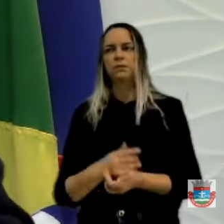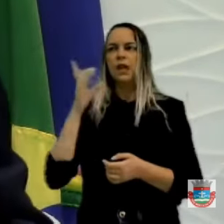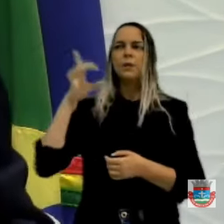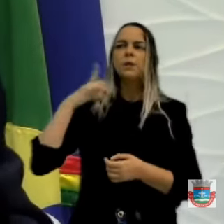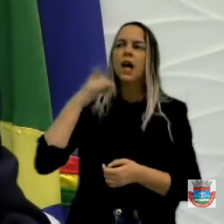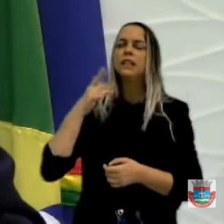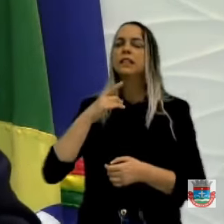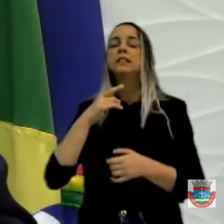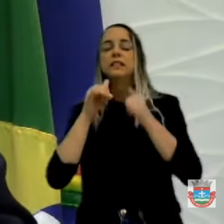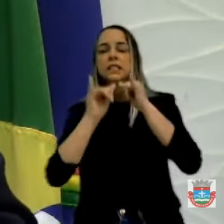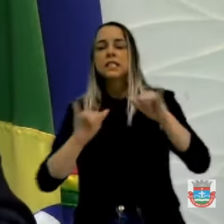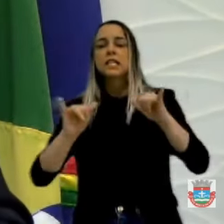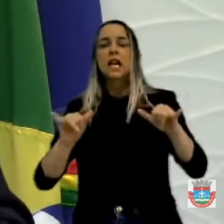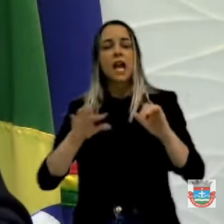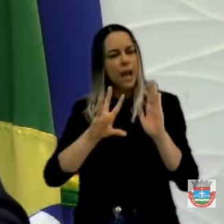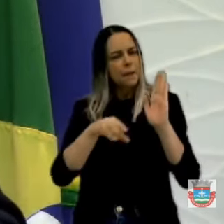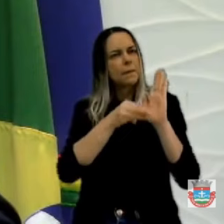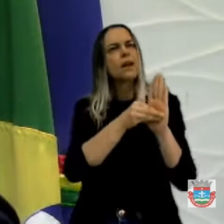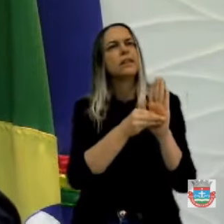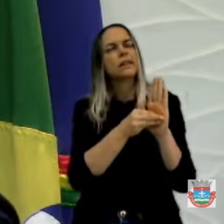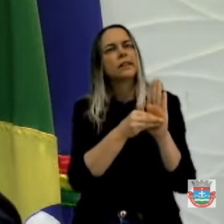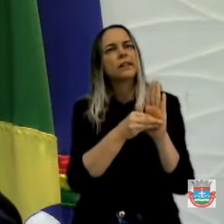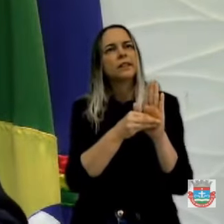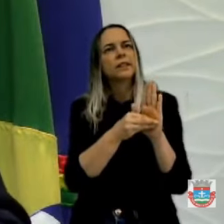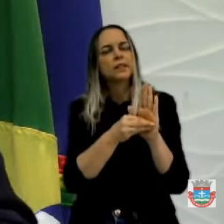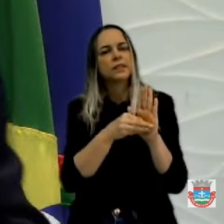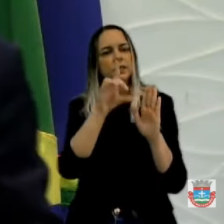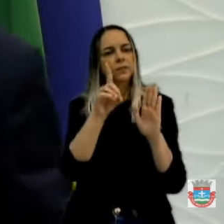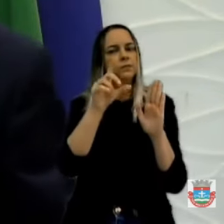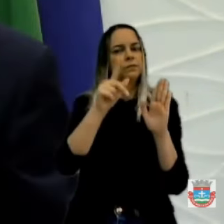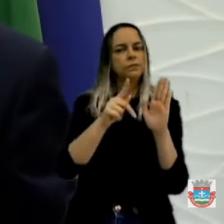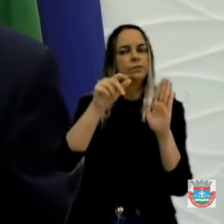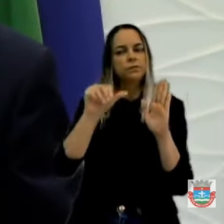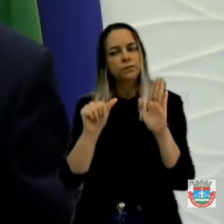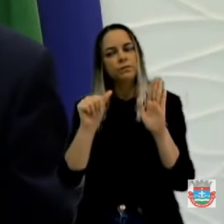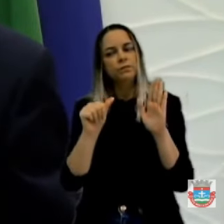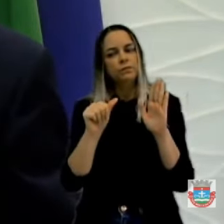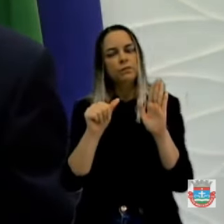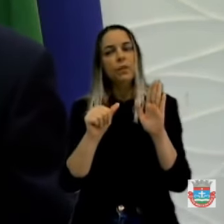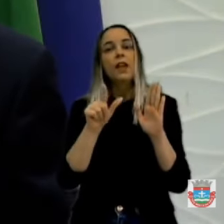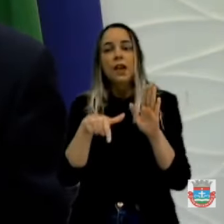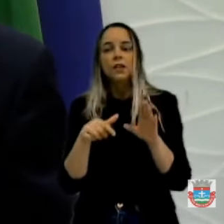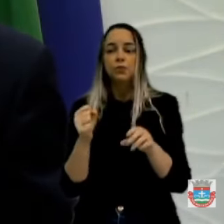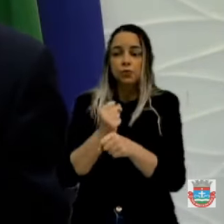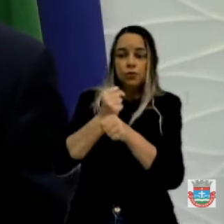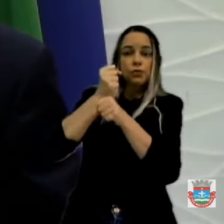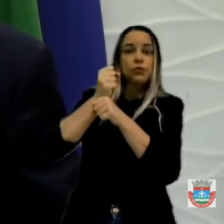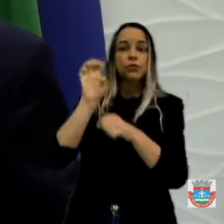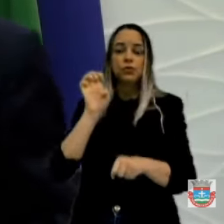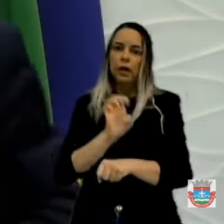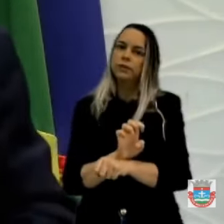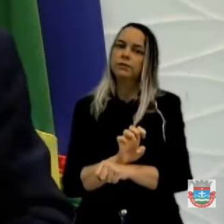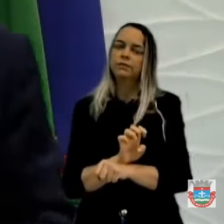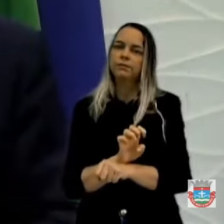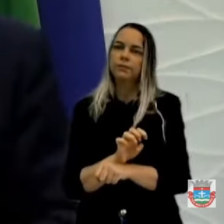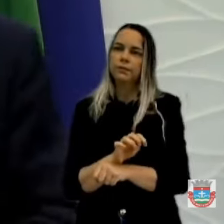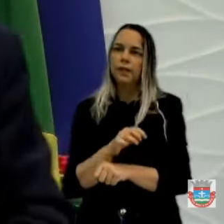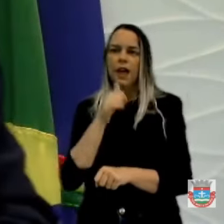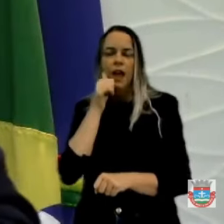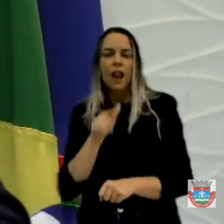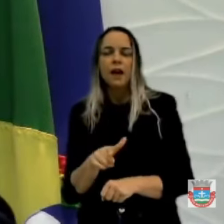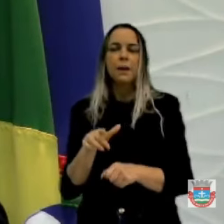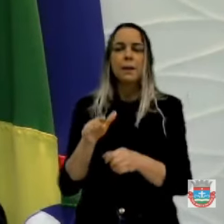que mandou uma emenda aqui para o DPA, onde é uma construção do governo do estado, ela pedia,